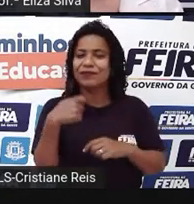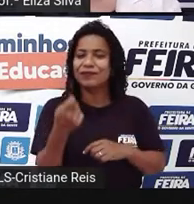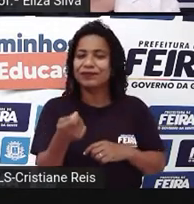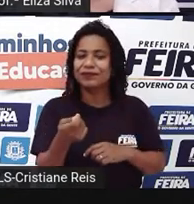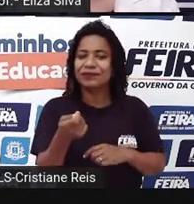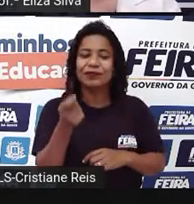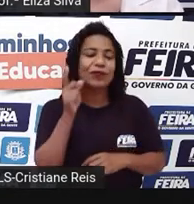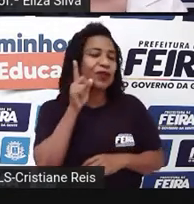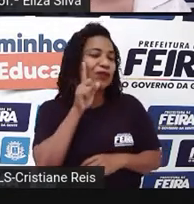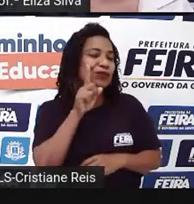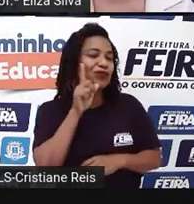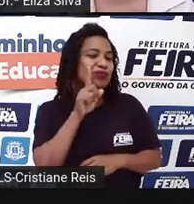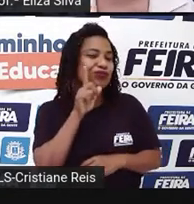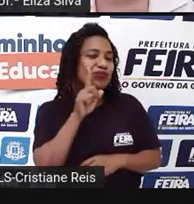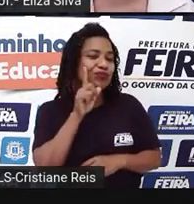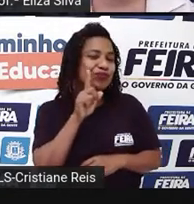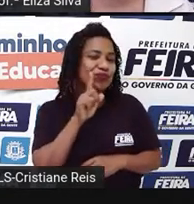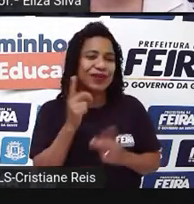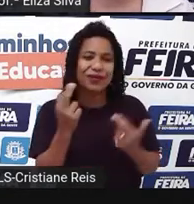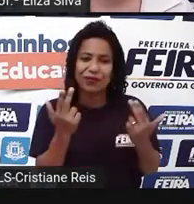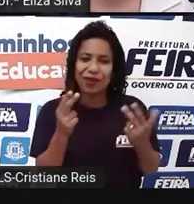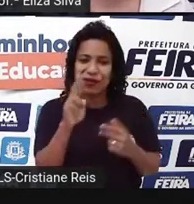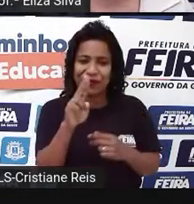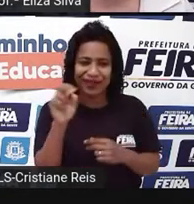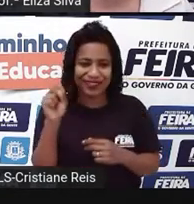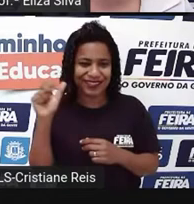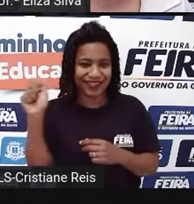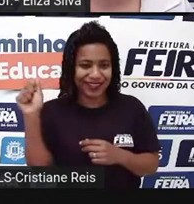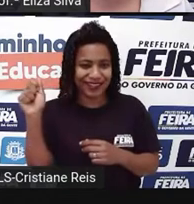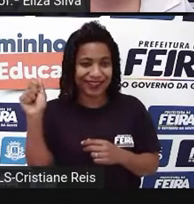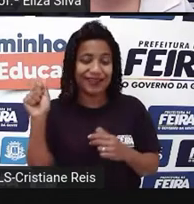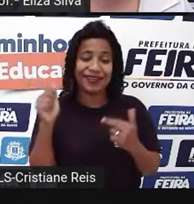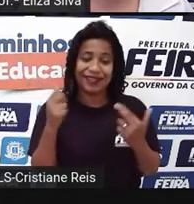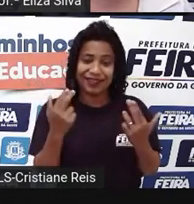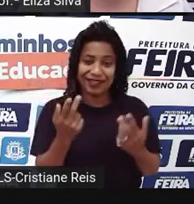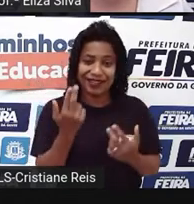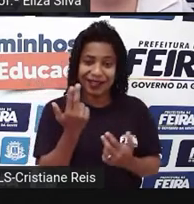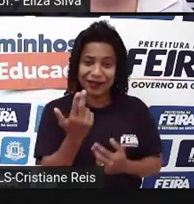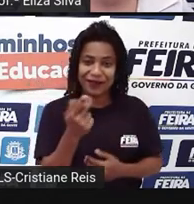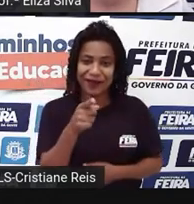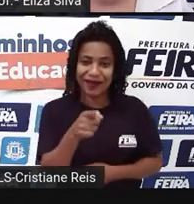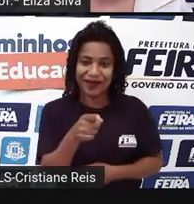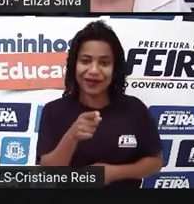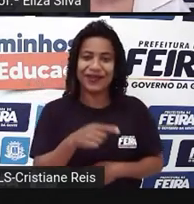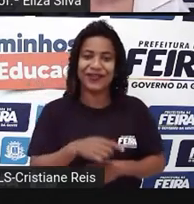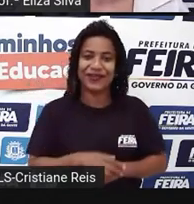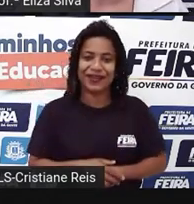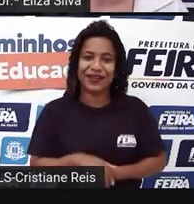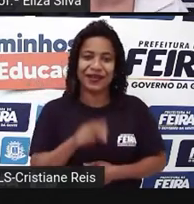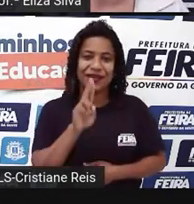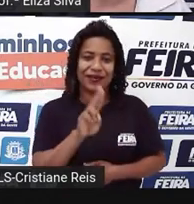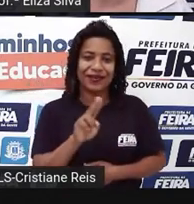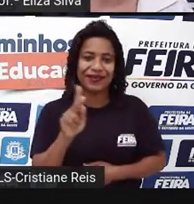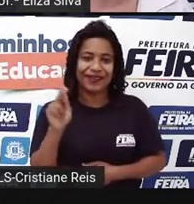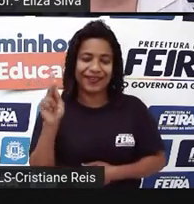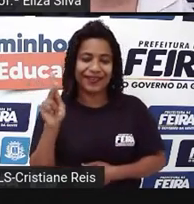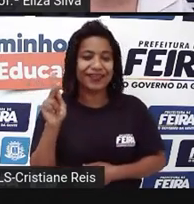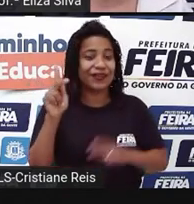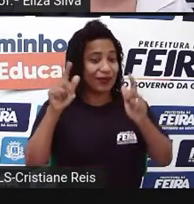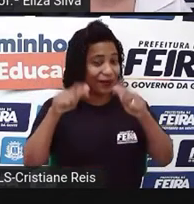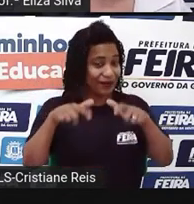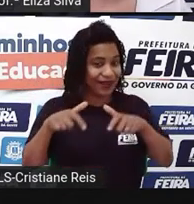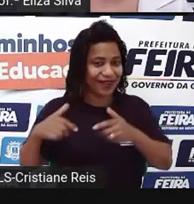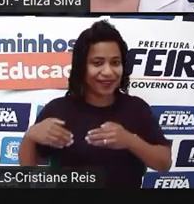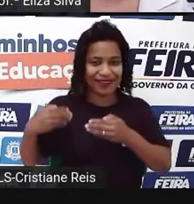Estados Unidos da América, United States of America, a sigla é USA. Então, ele é do Reino